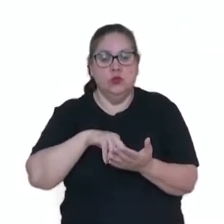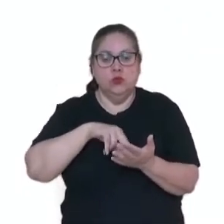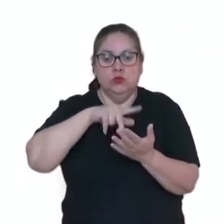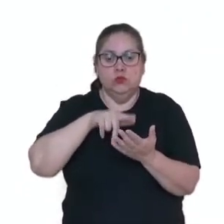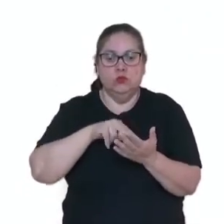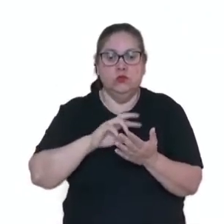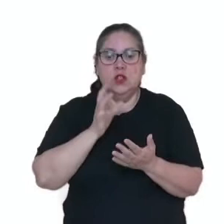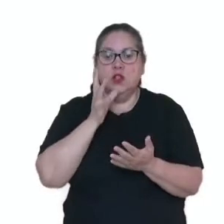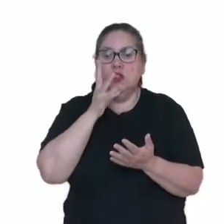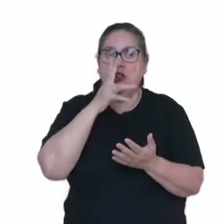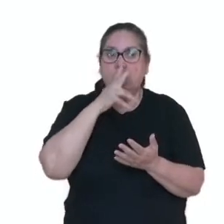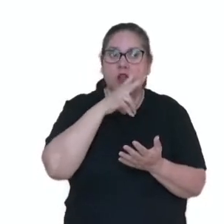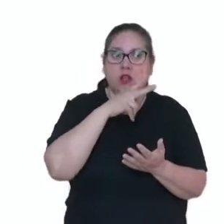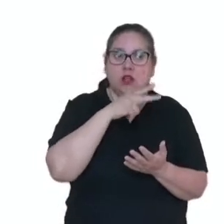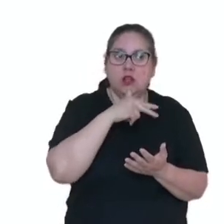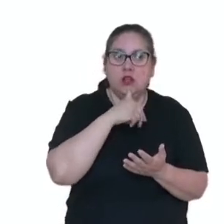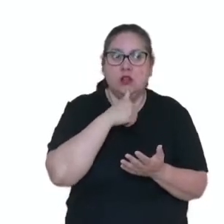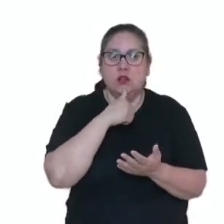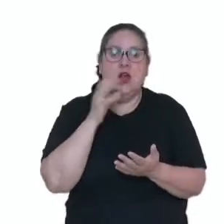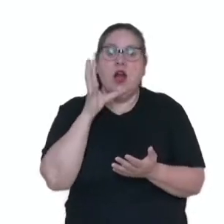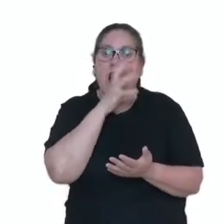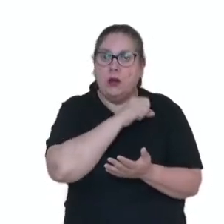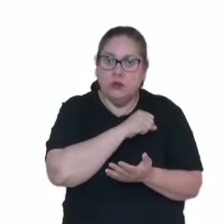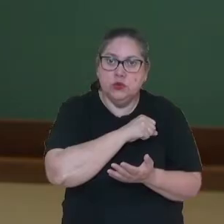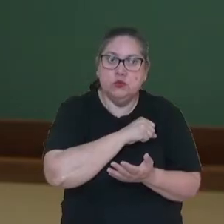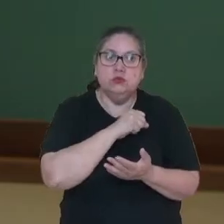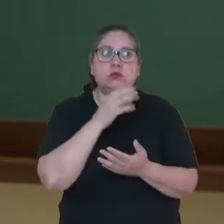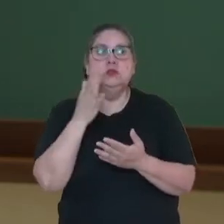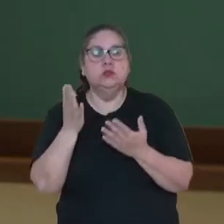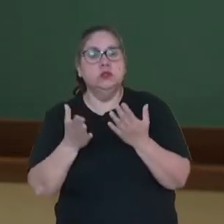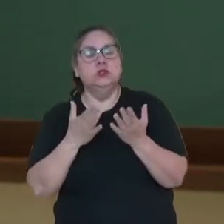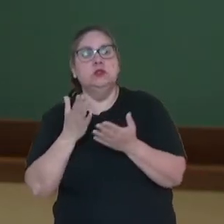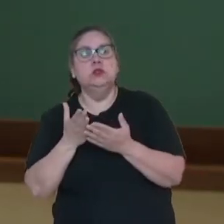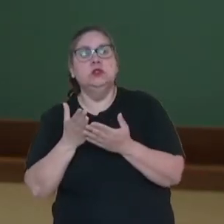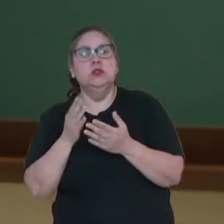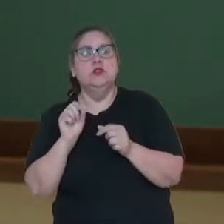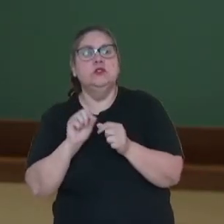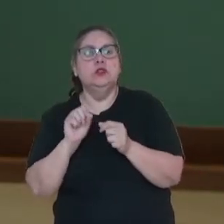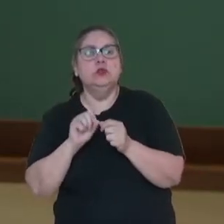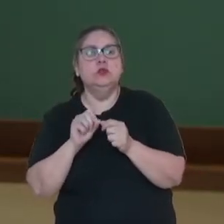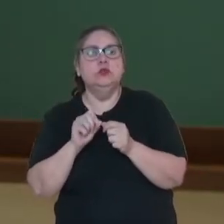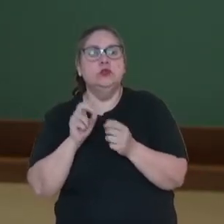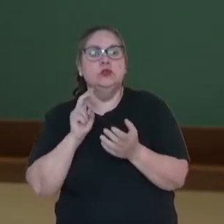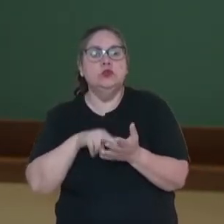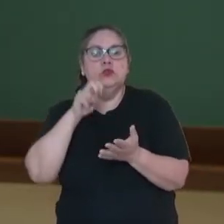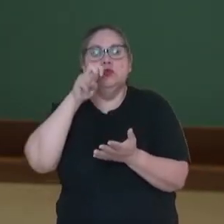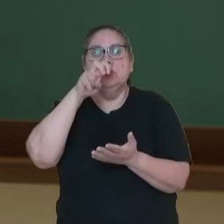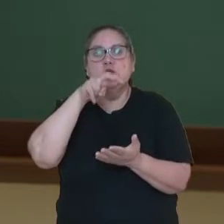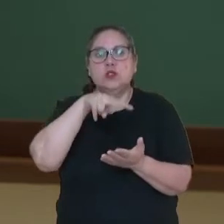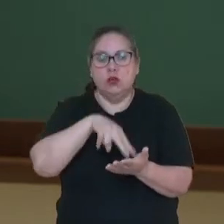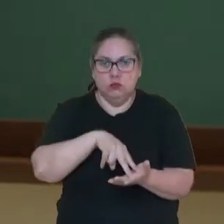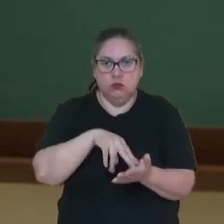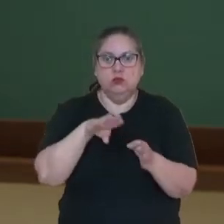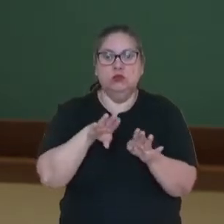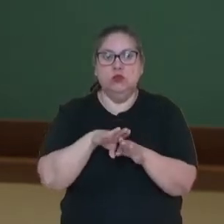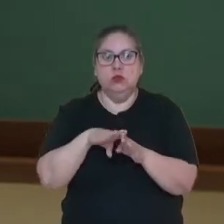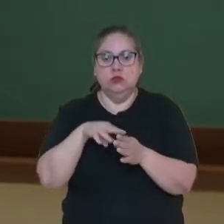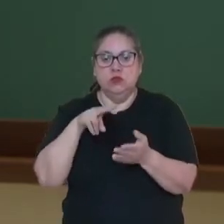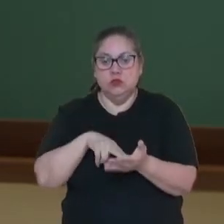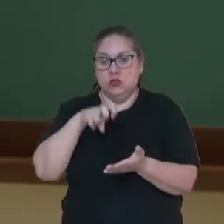giro lento, um giro rápido, e ele ainda pode ser realizado com um salto. Ou seja,